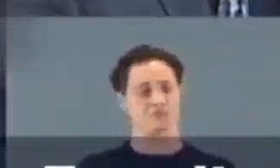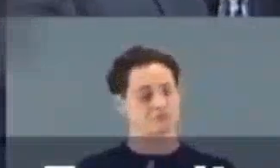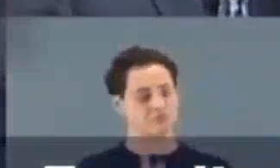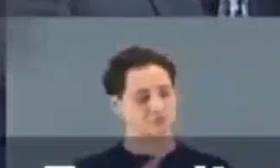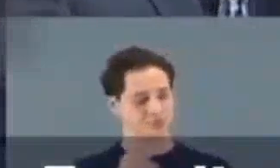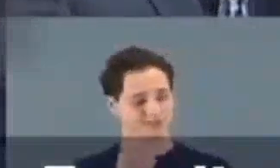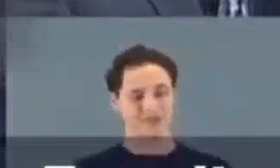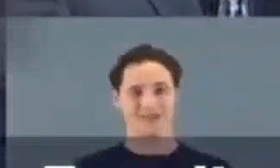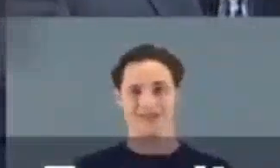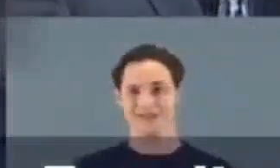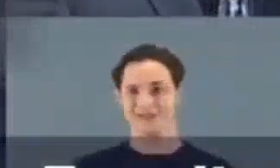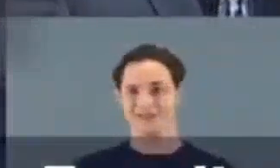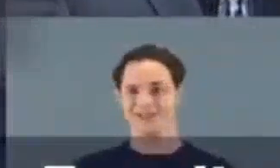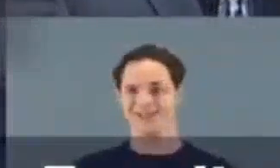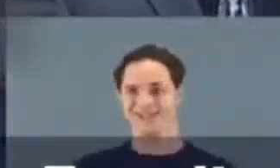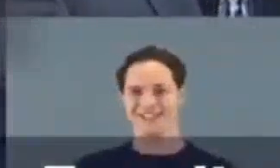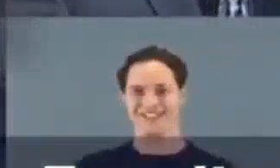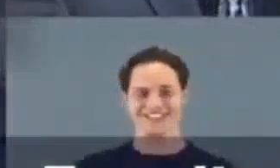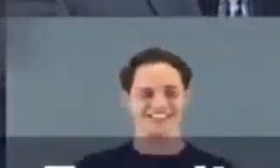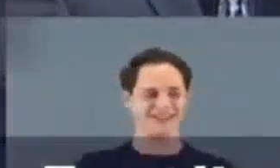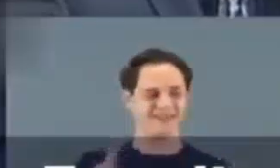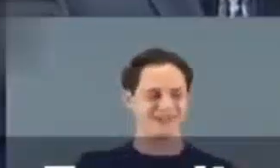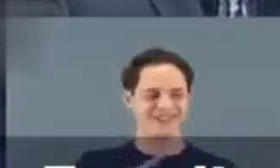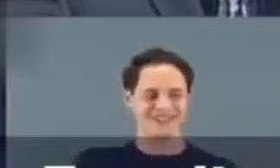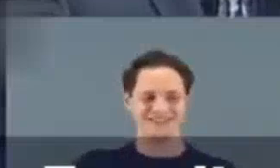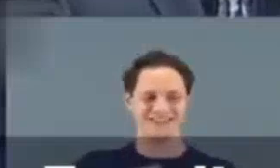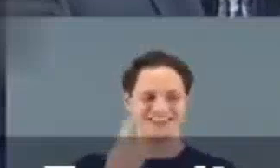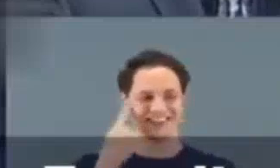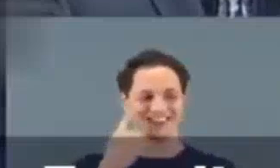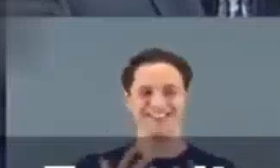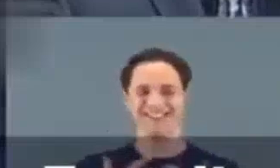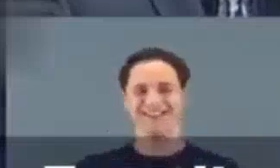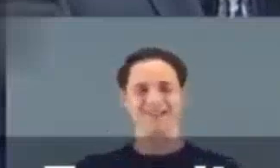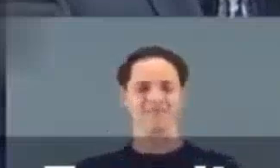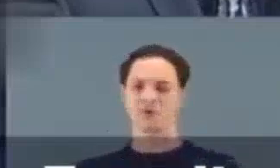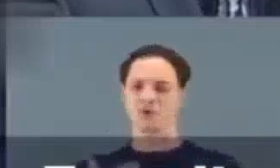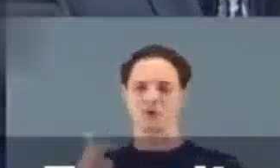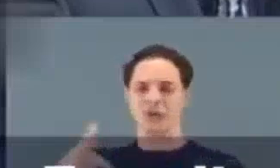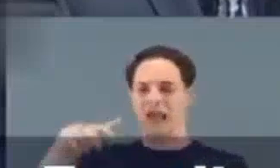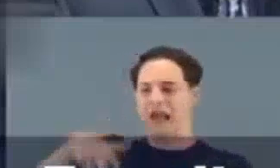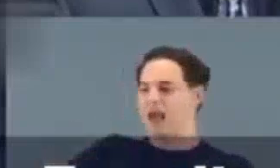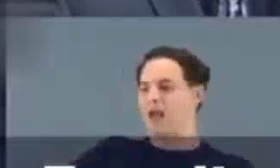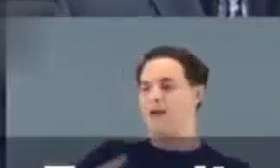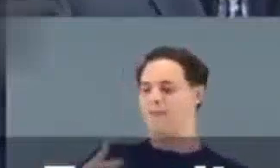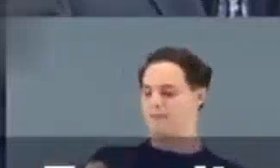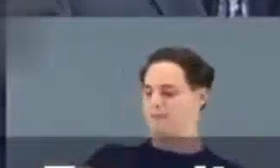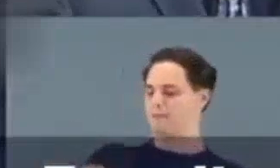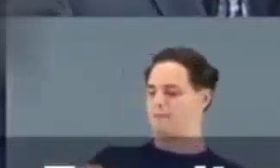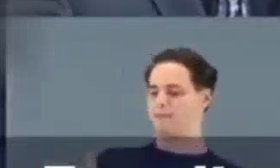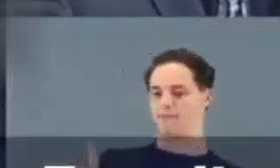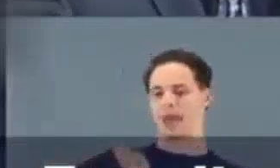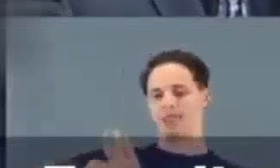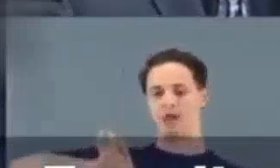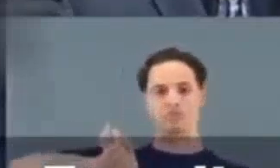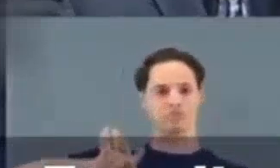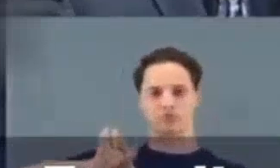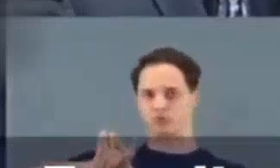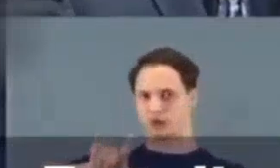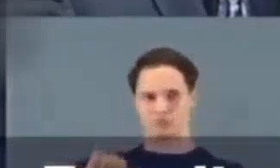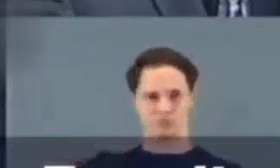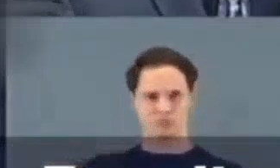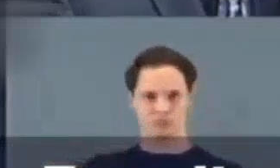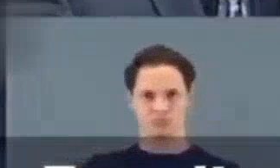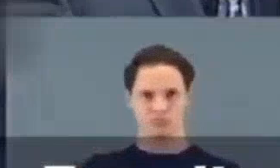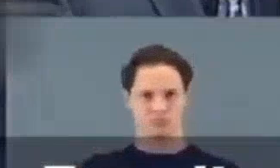Aí, não tenho condenação penal nesse caso, senadora. Viu, senadora? Não tem condenação penal nesse caso. O que tem